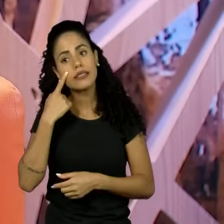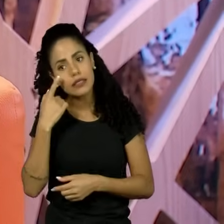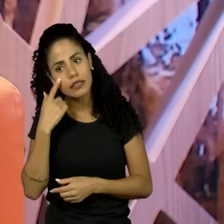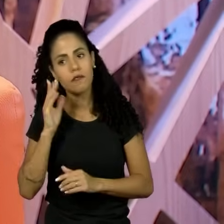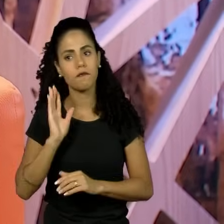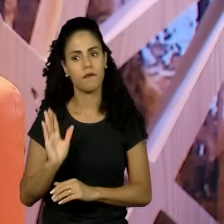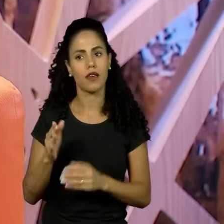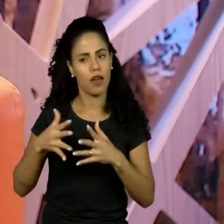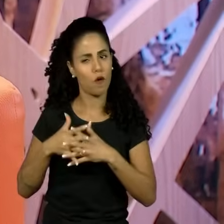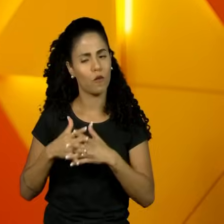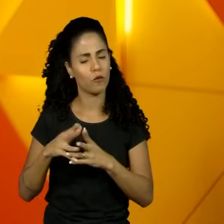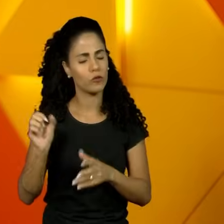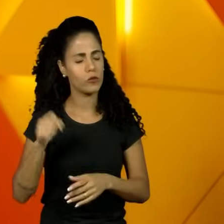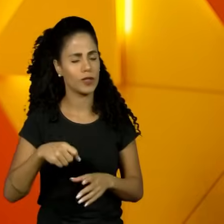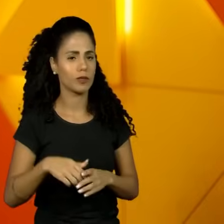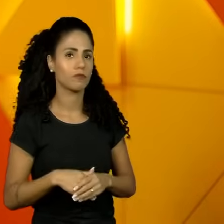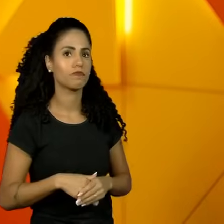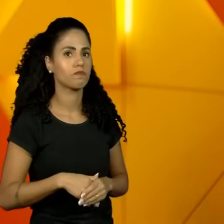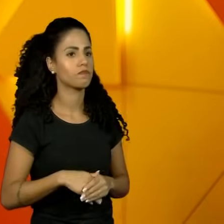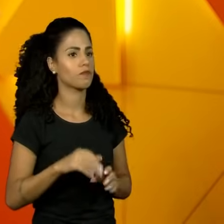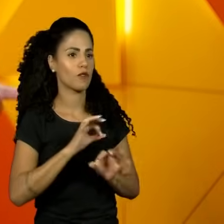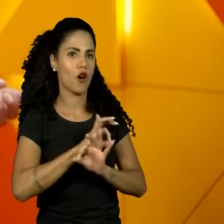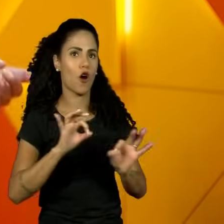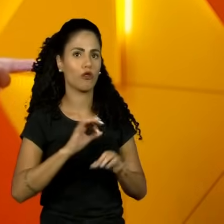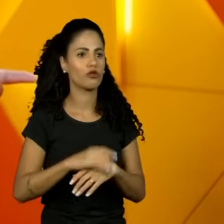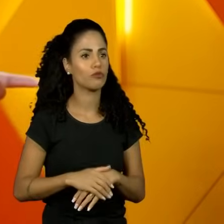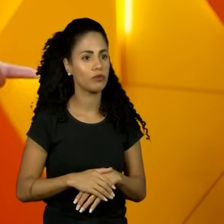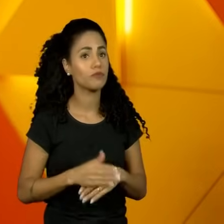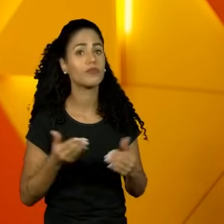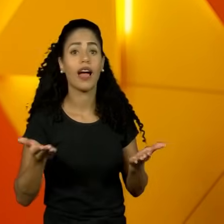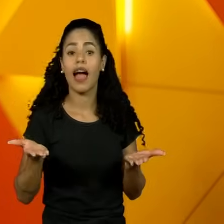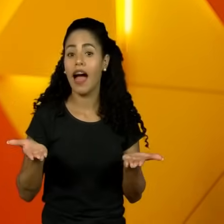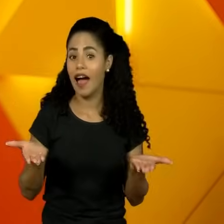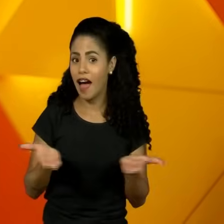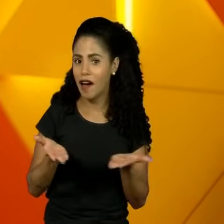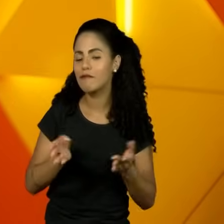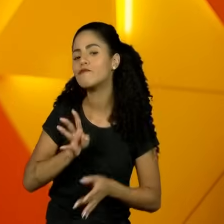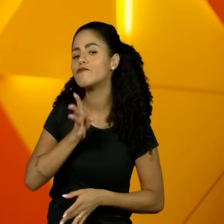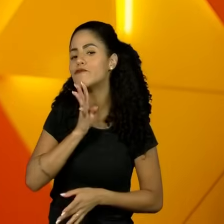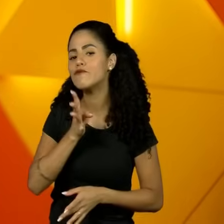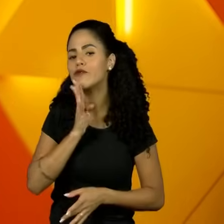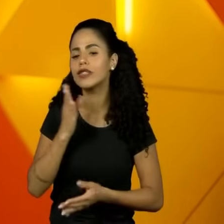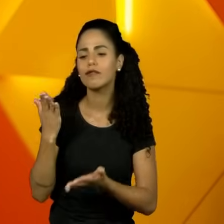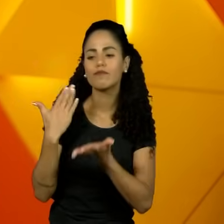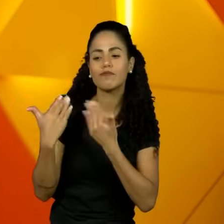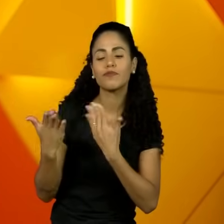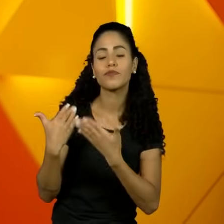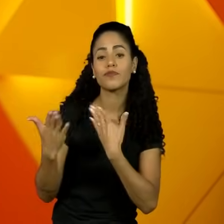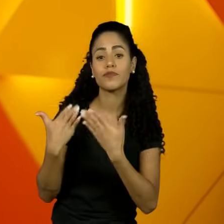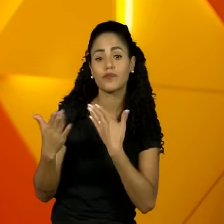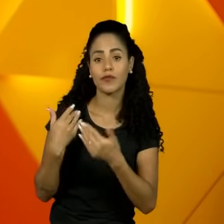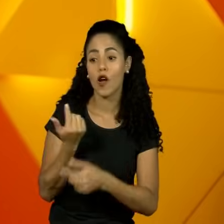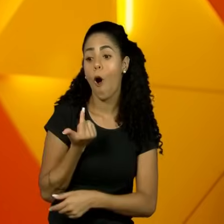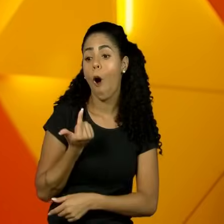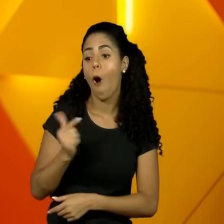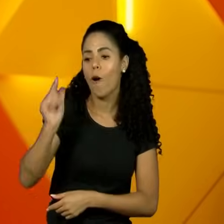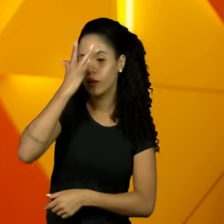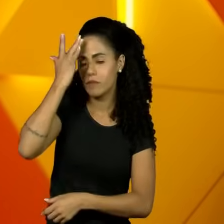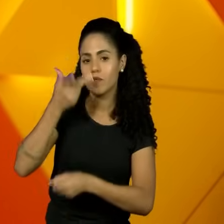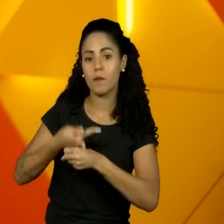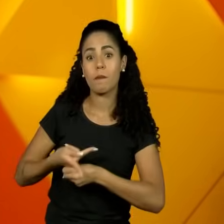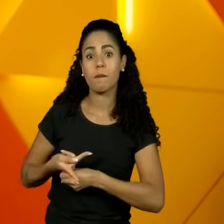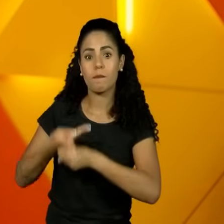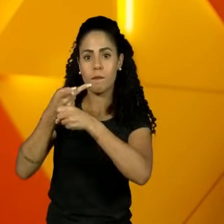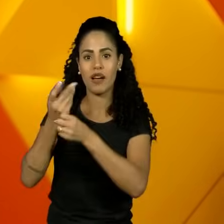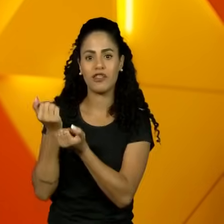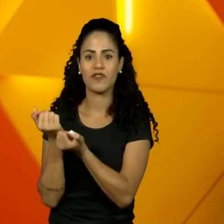pouco nesse lugar, assim. Perfeita! Vamos, então, agora conhecer, bater um papo com outro campeão